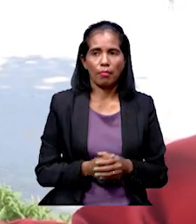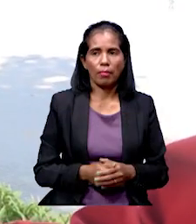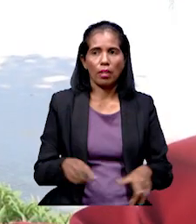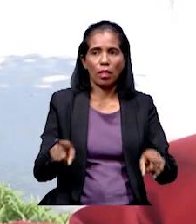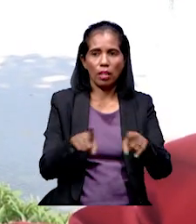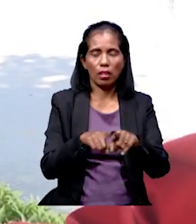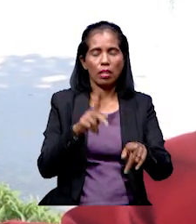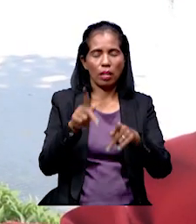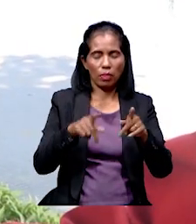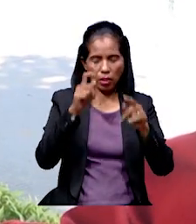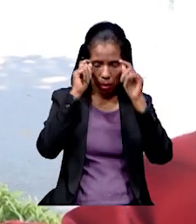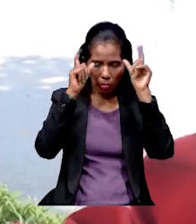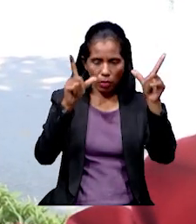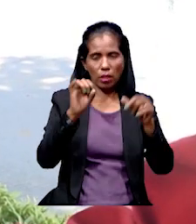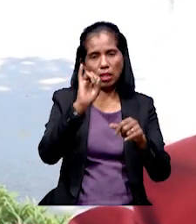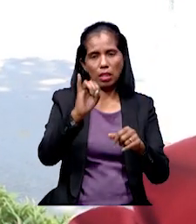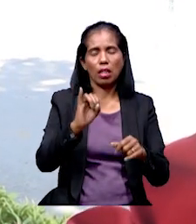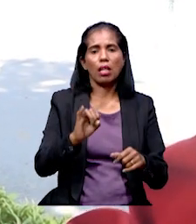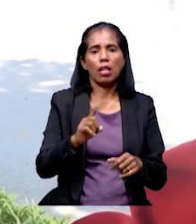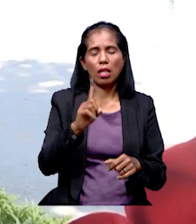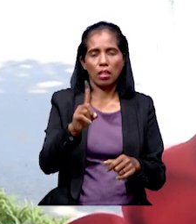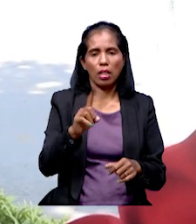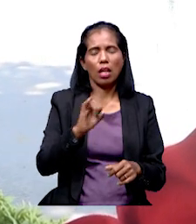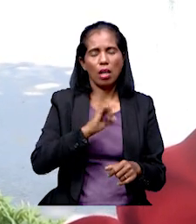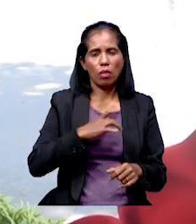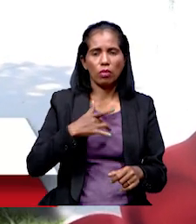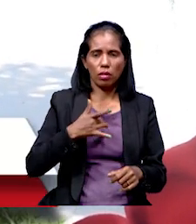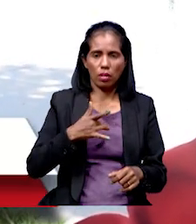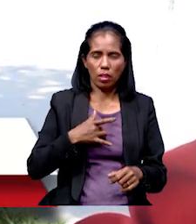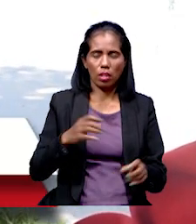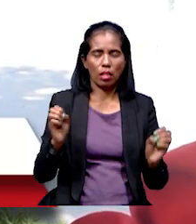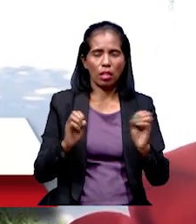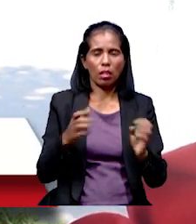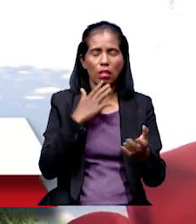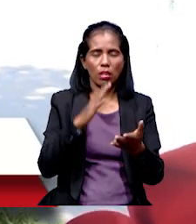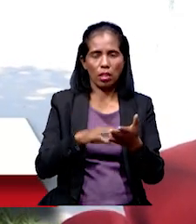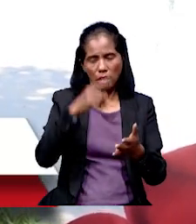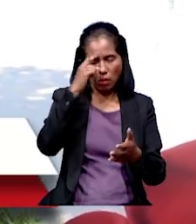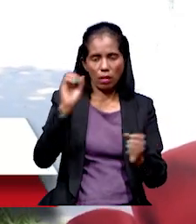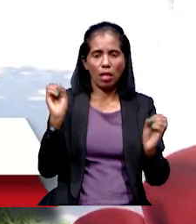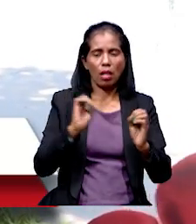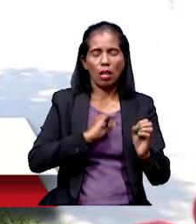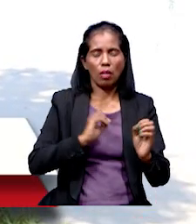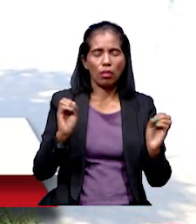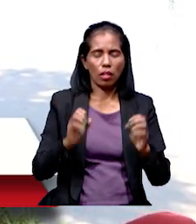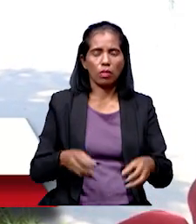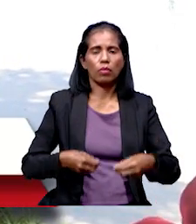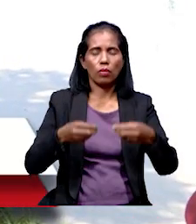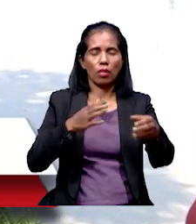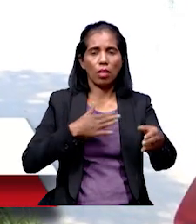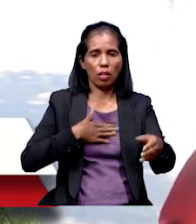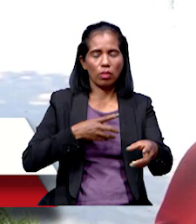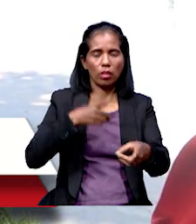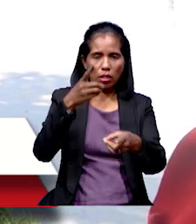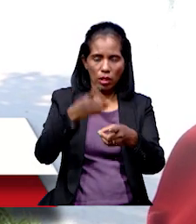ao sente, lá de um dia, também, ao lá exerce, ao nia direito, no dar a ir a dar um timoroan, a tu bele